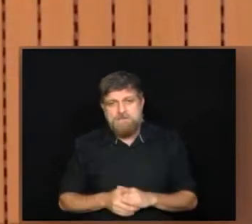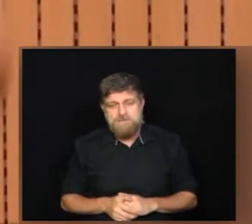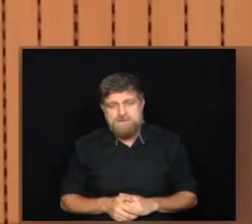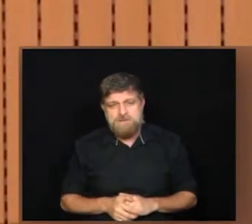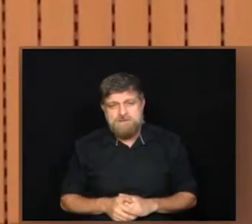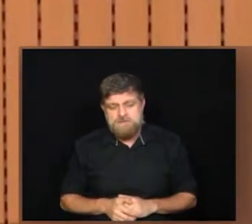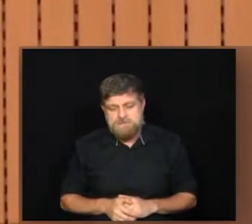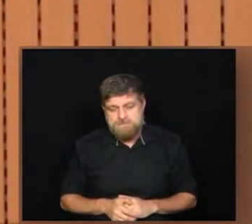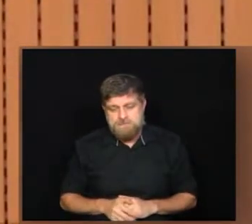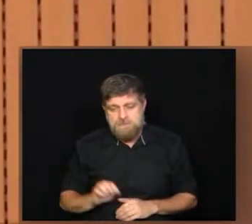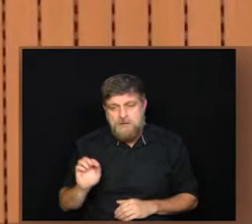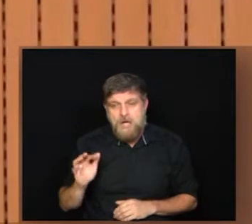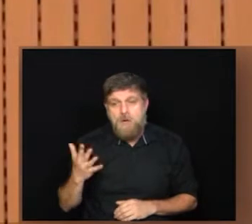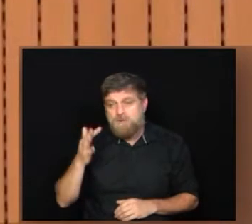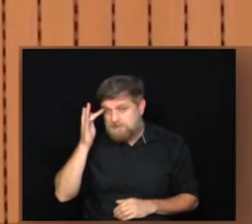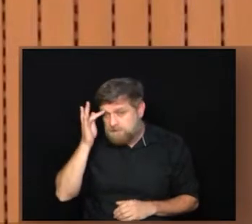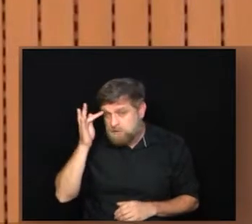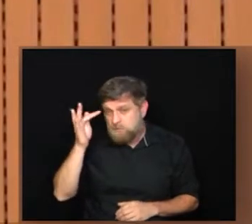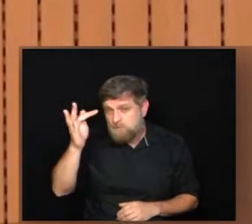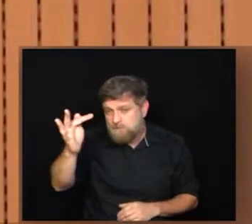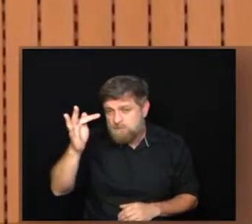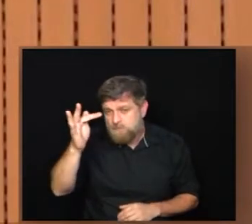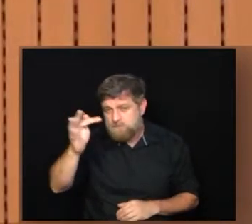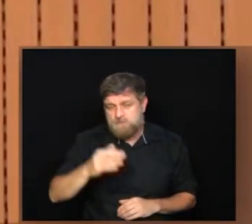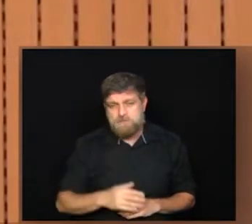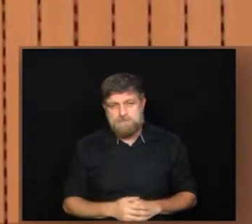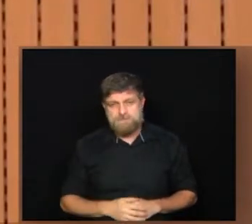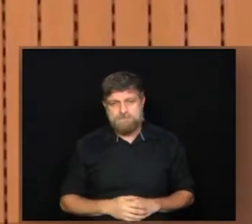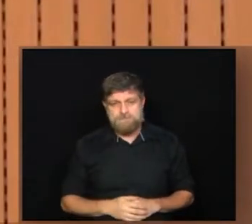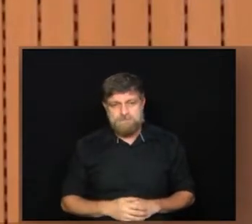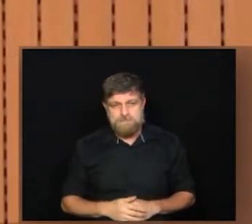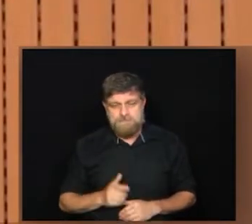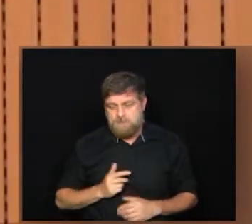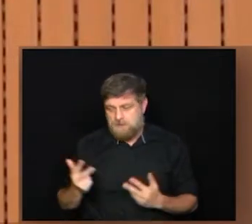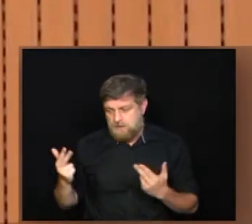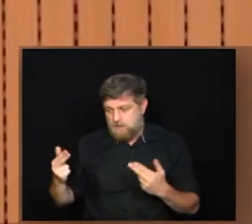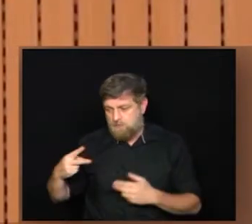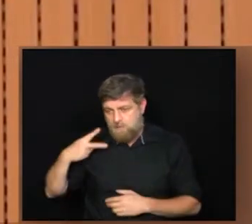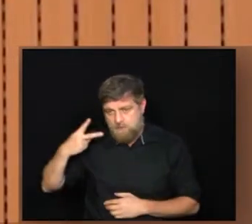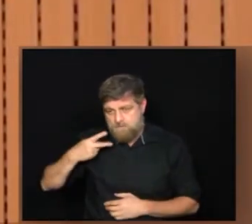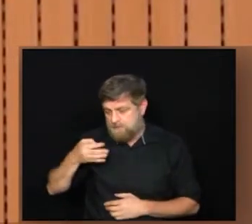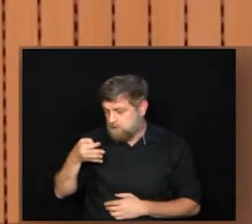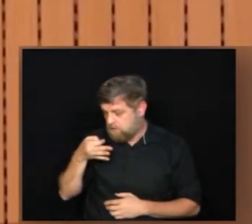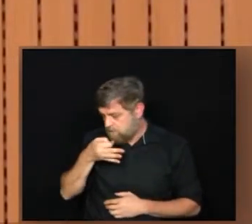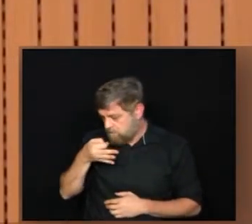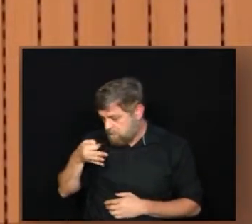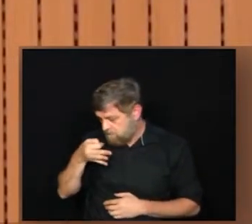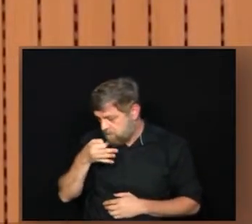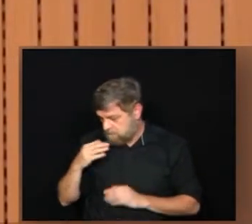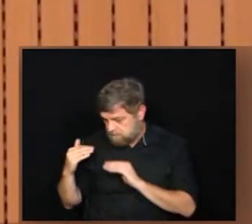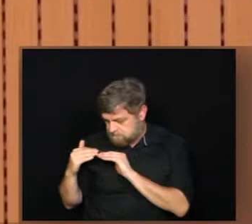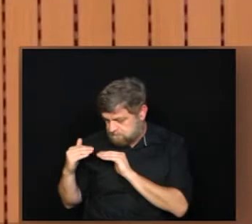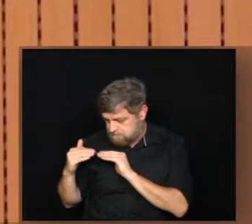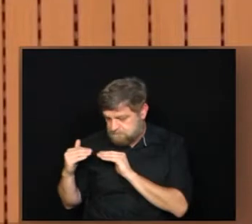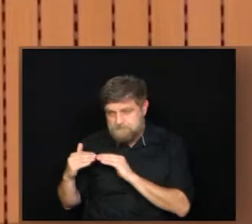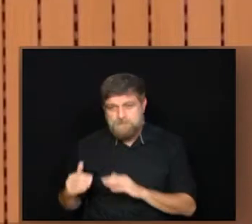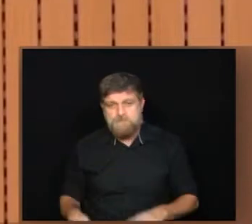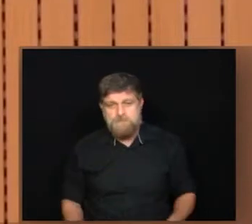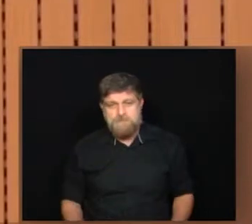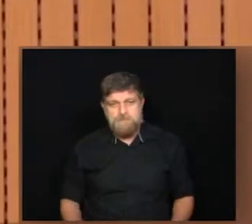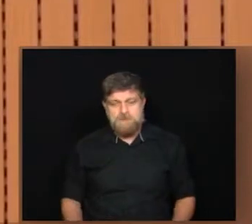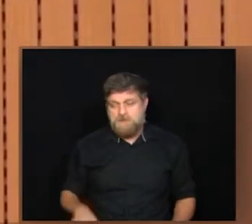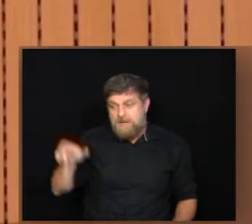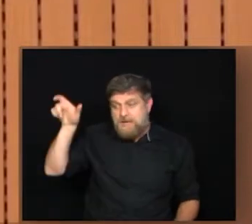vá acontecer futuramente, com certeza, com o vereador Jair da Farmácia, que